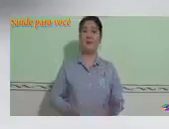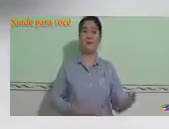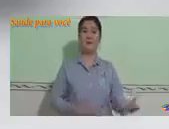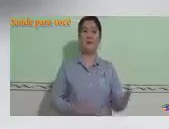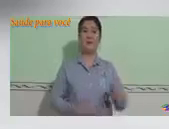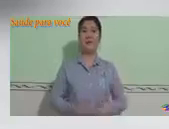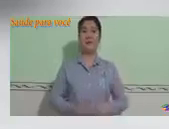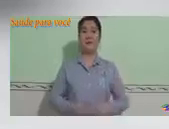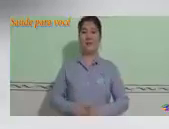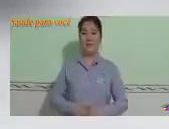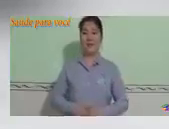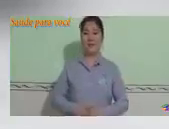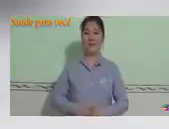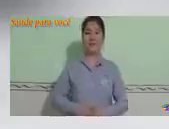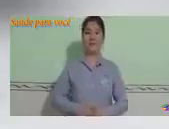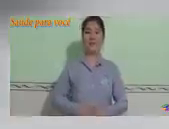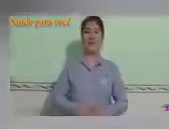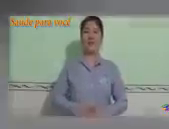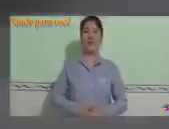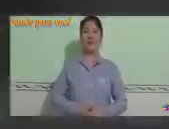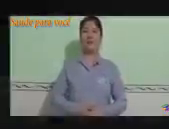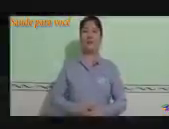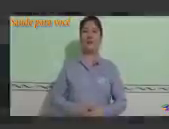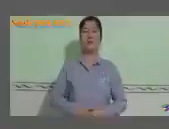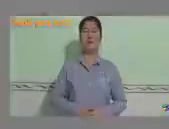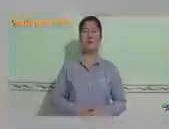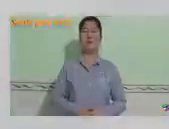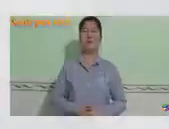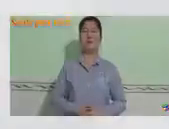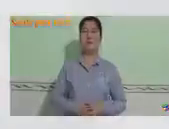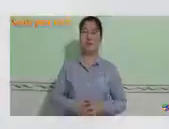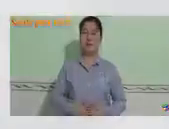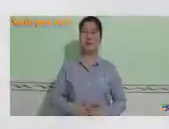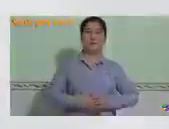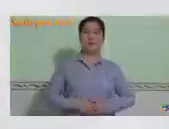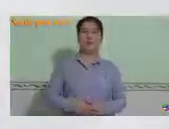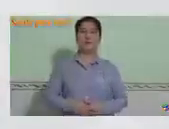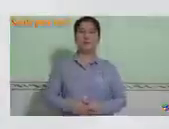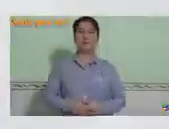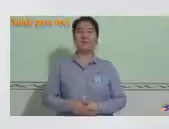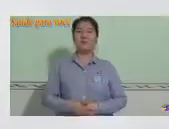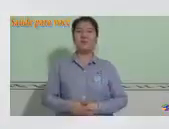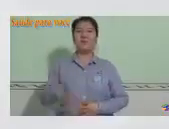2. BNEF e acento agudo COSDO acento circunflexo MAGA3